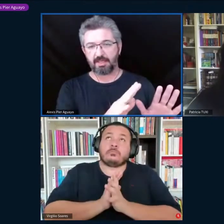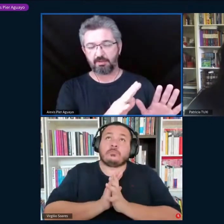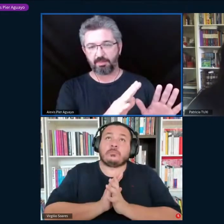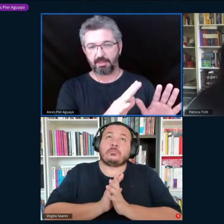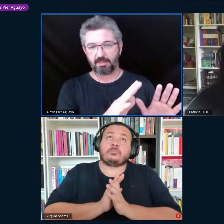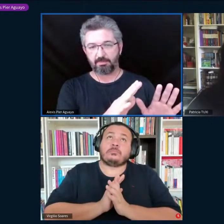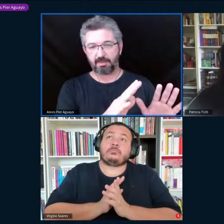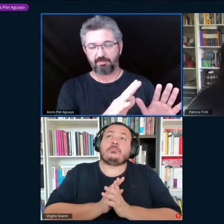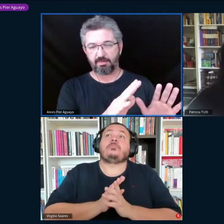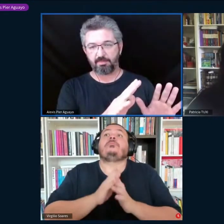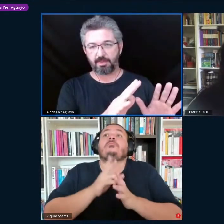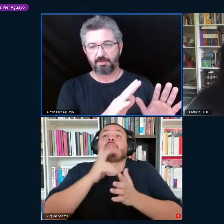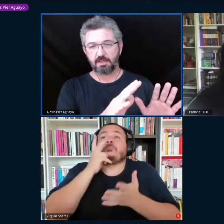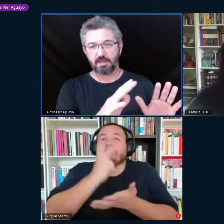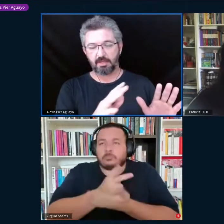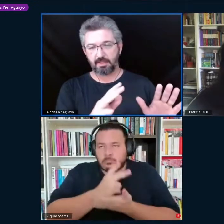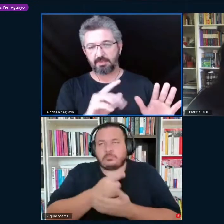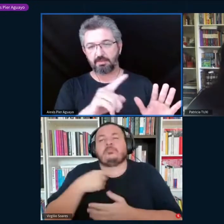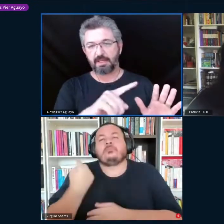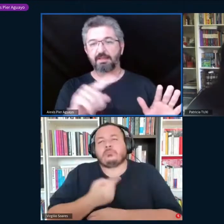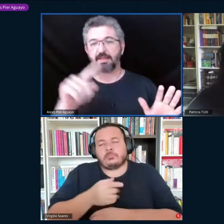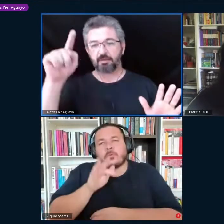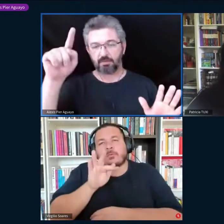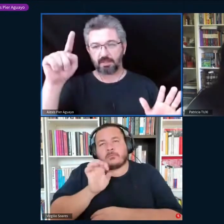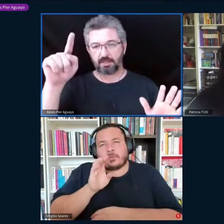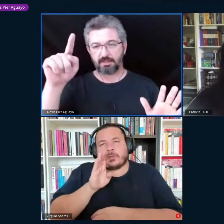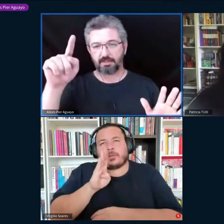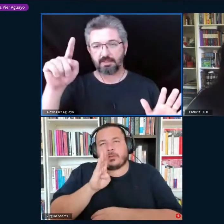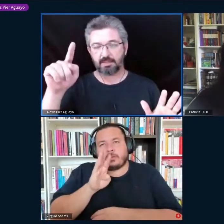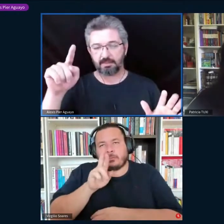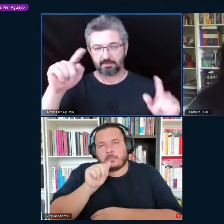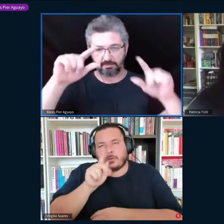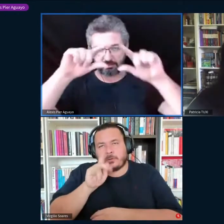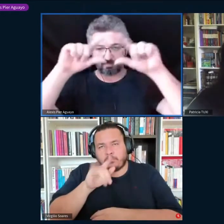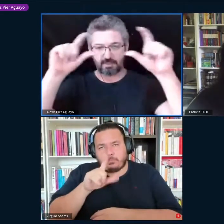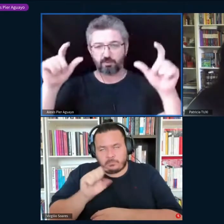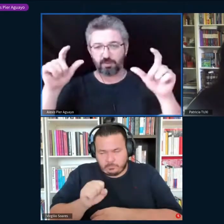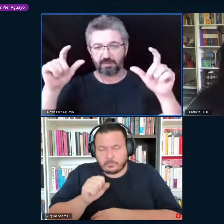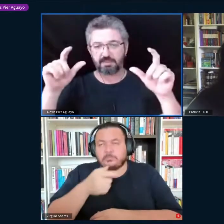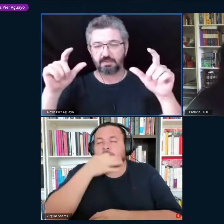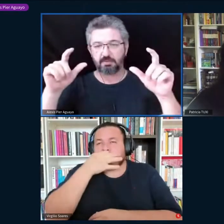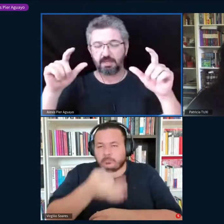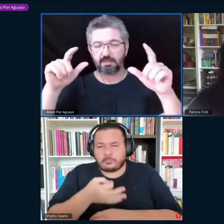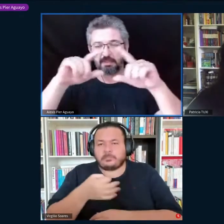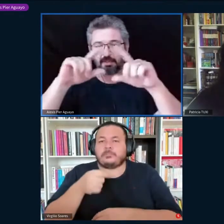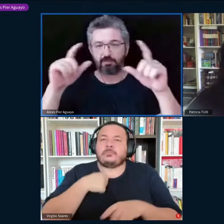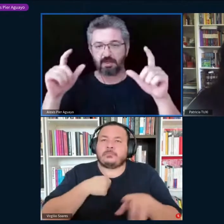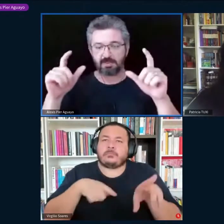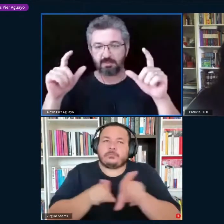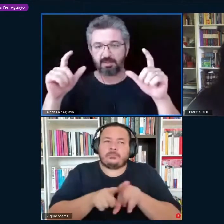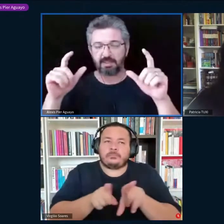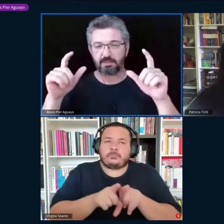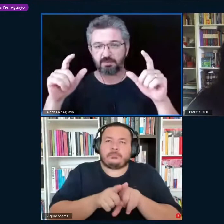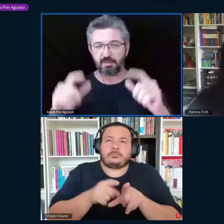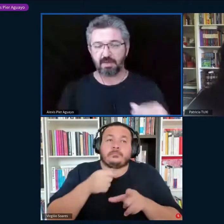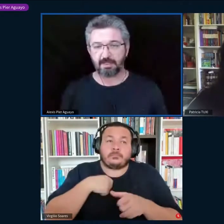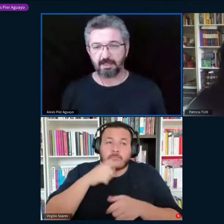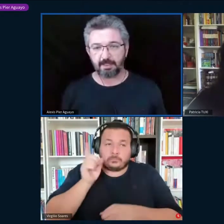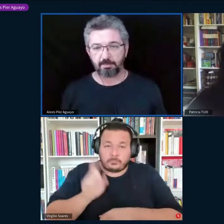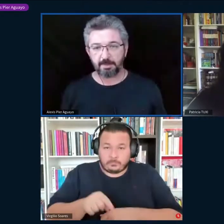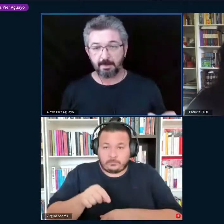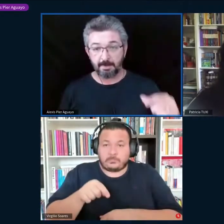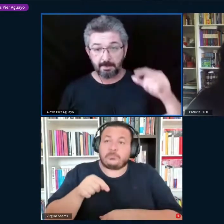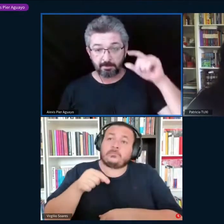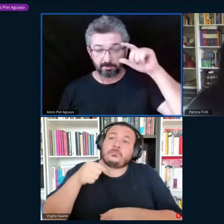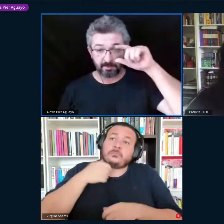é recomendado pela FebraPills, e isso está dentro das competências que eu trago, no caso da habilidade do